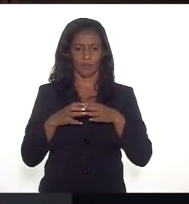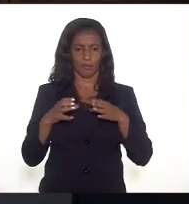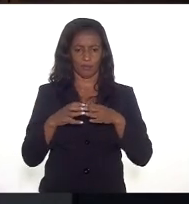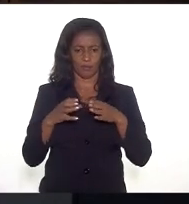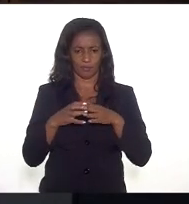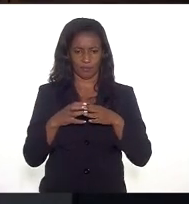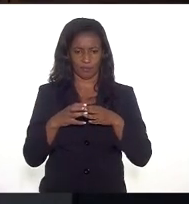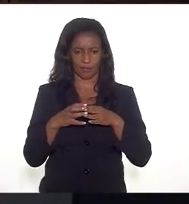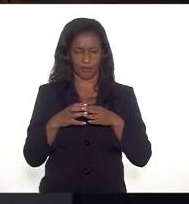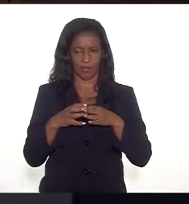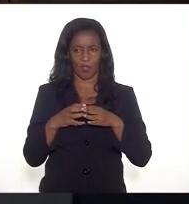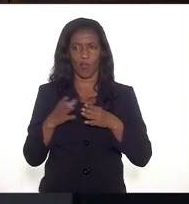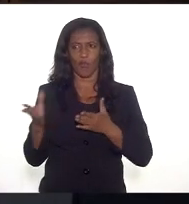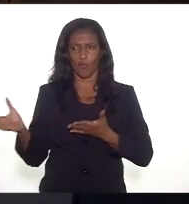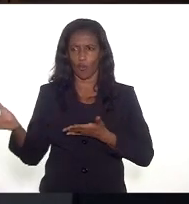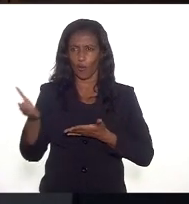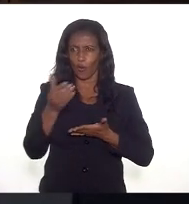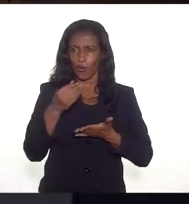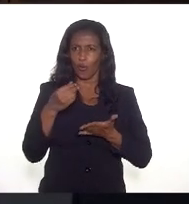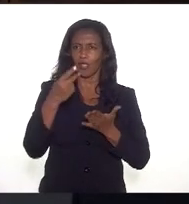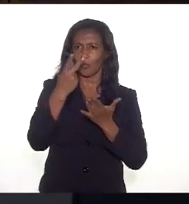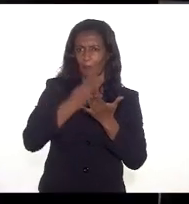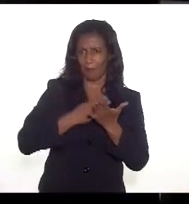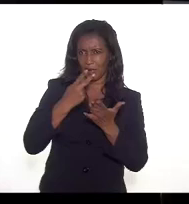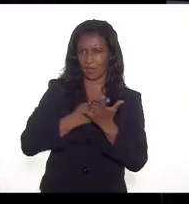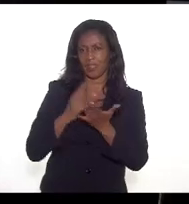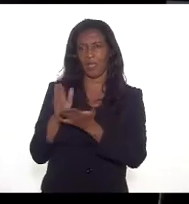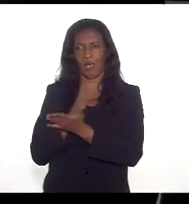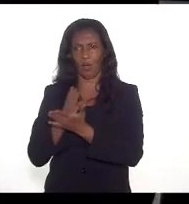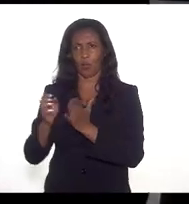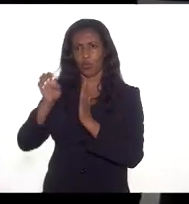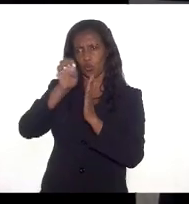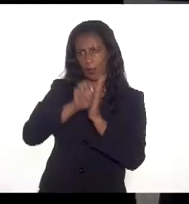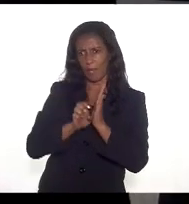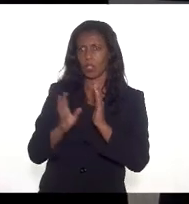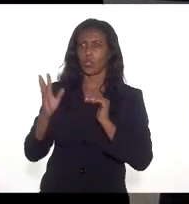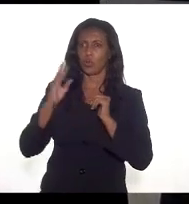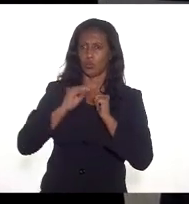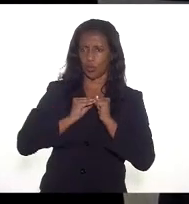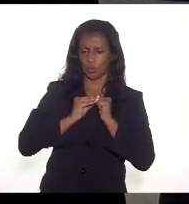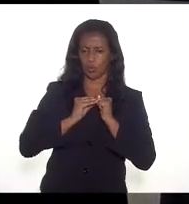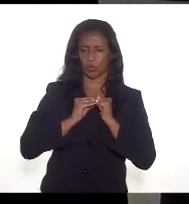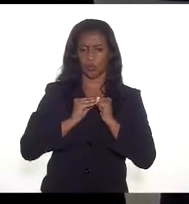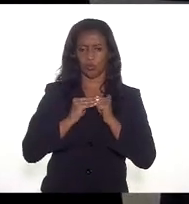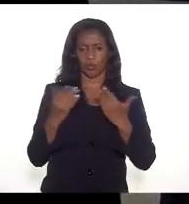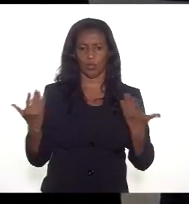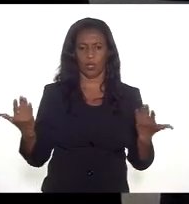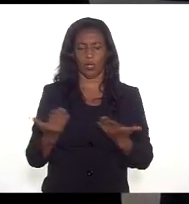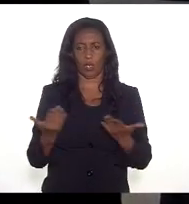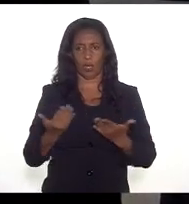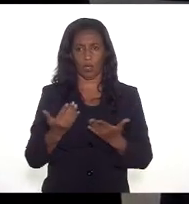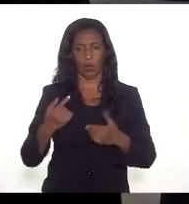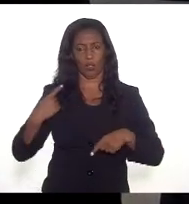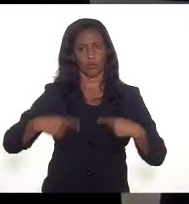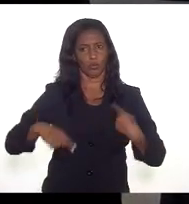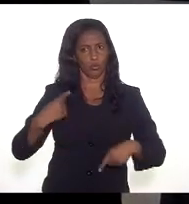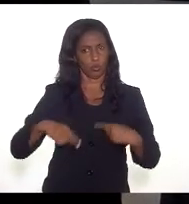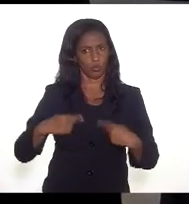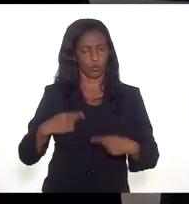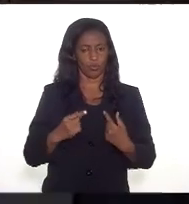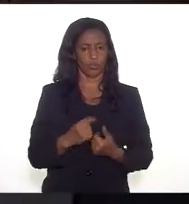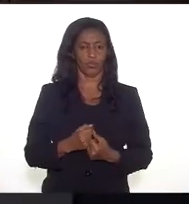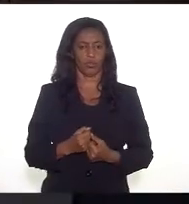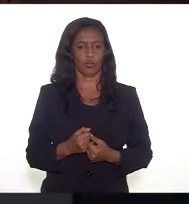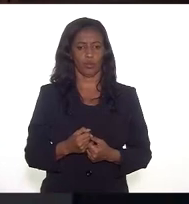foi colhido pareceres, muitos com emendas e substitutivo, tá? Agora veio, discutiu